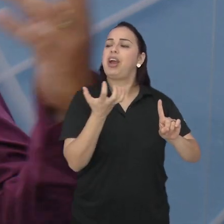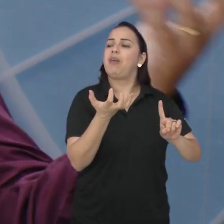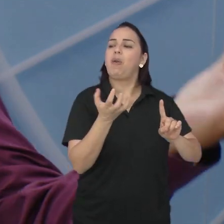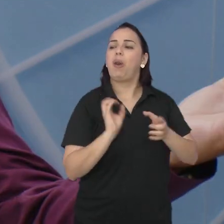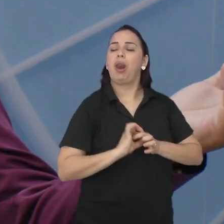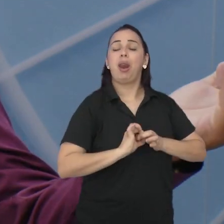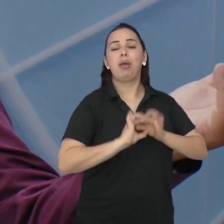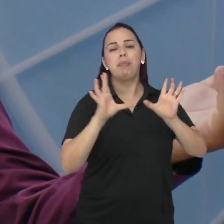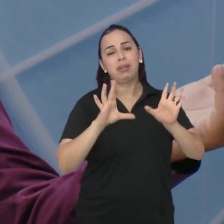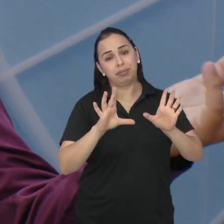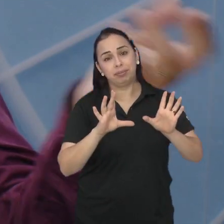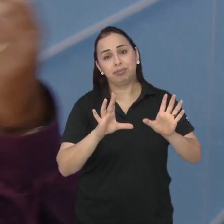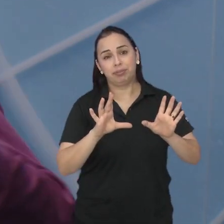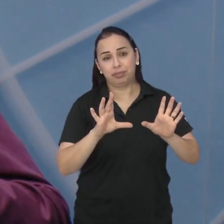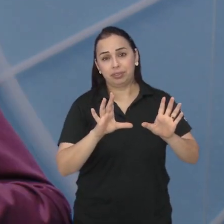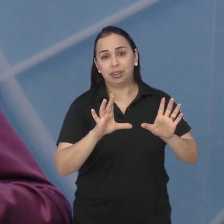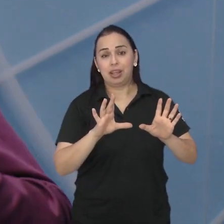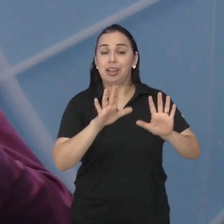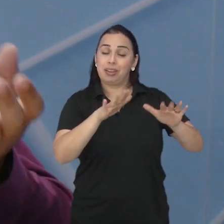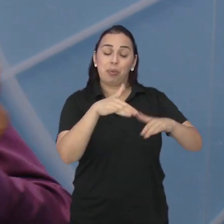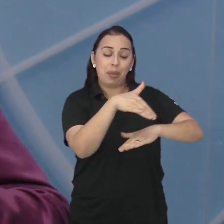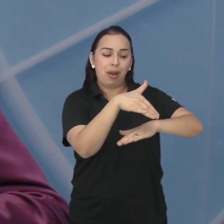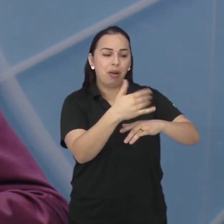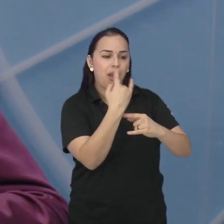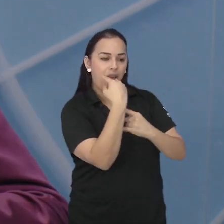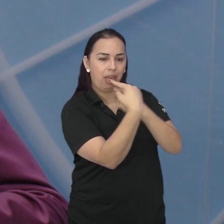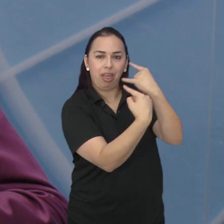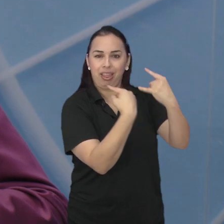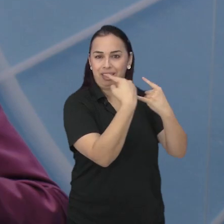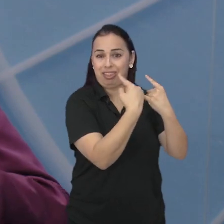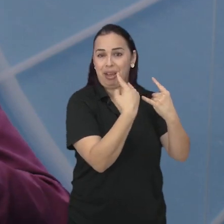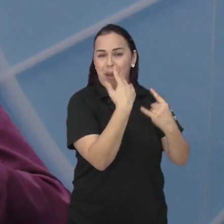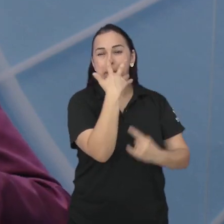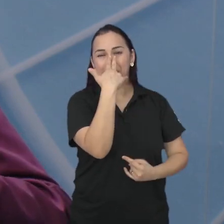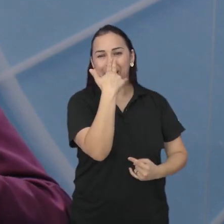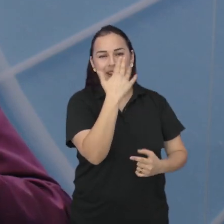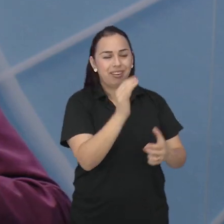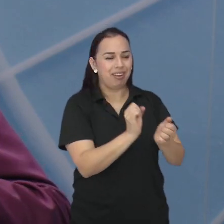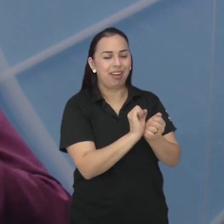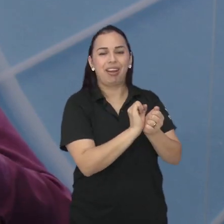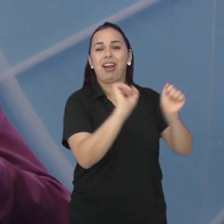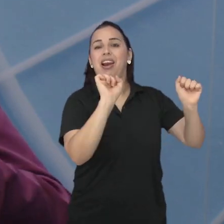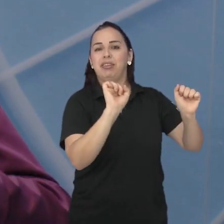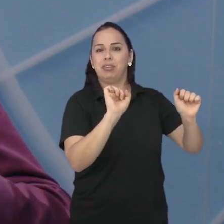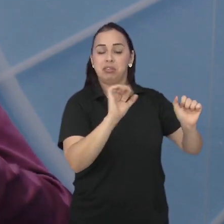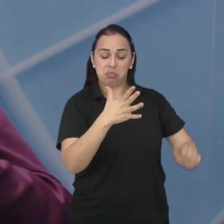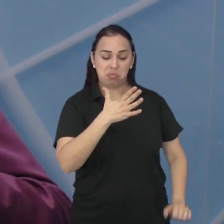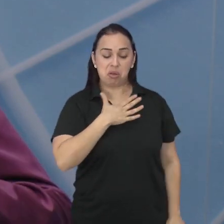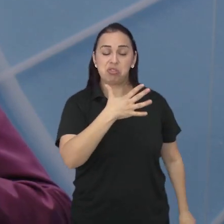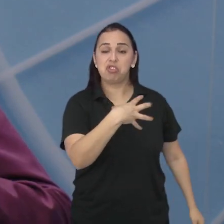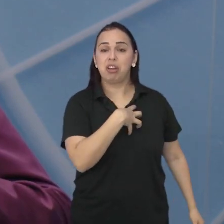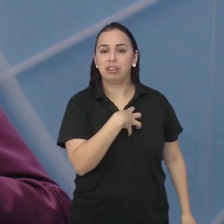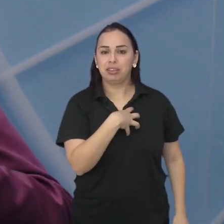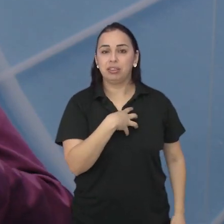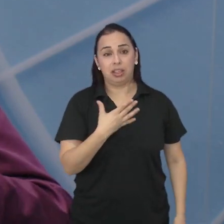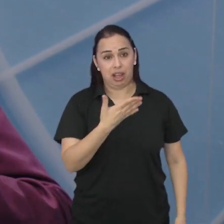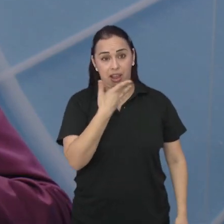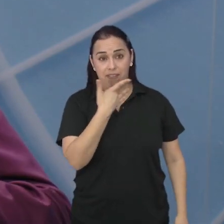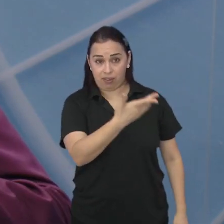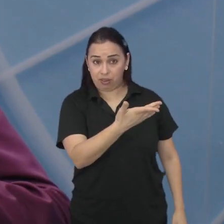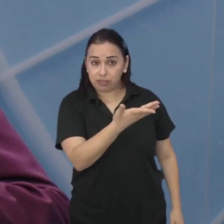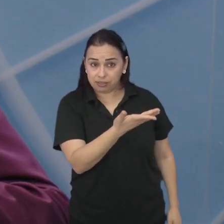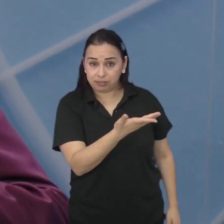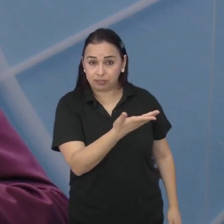quero alguma liberdade. E essa liberdade a rua traz. A rua traz liberdade, a rua traz o seu jeito. Como até o